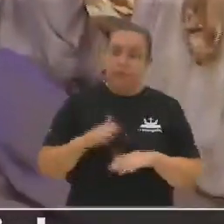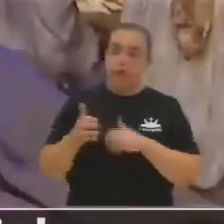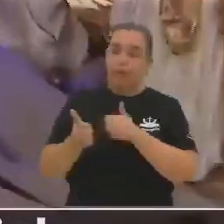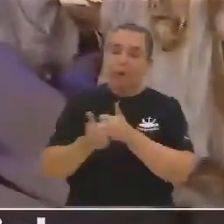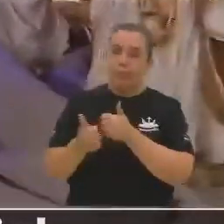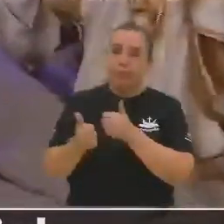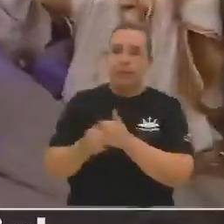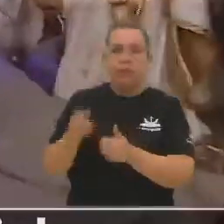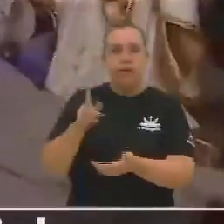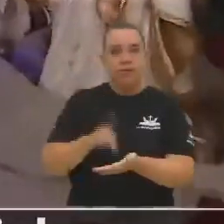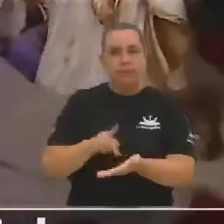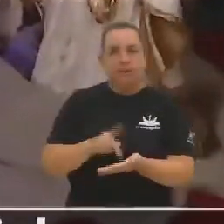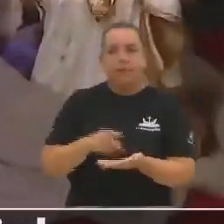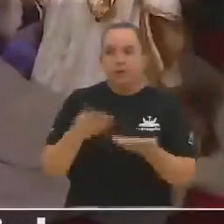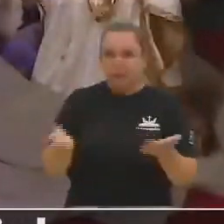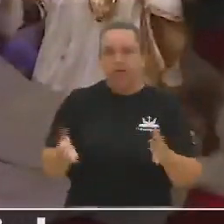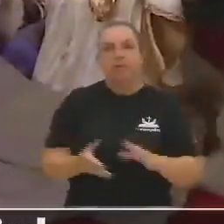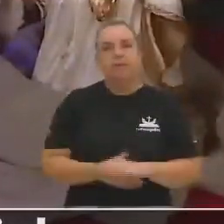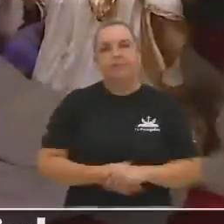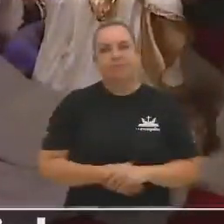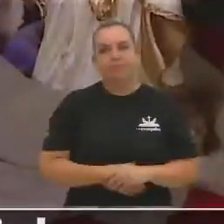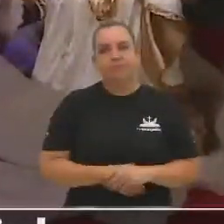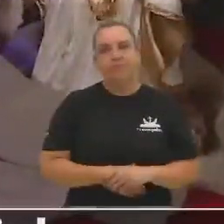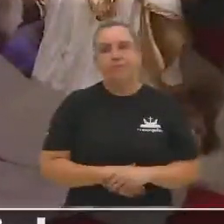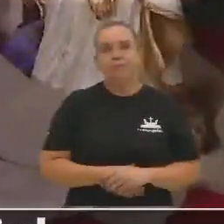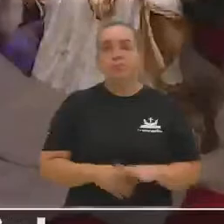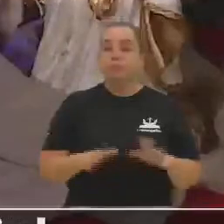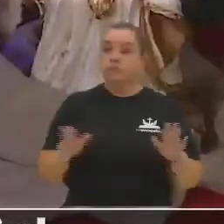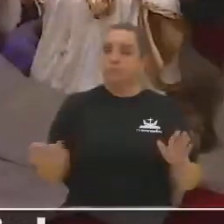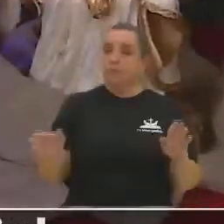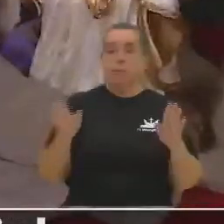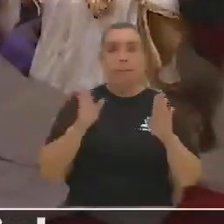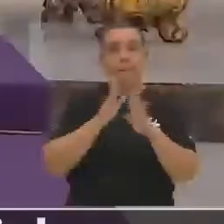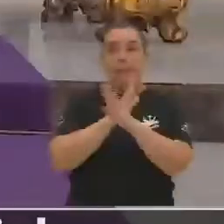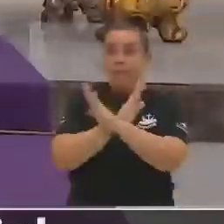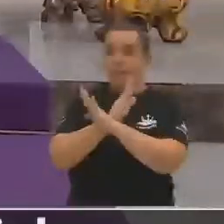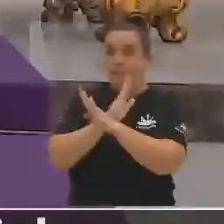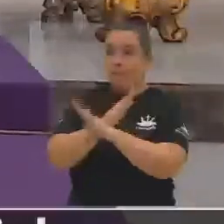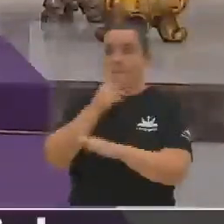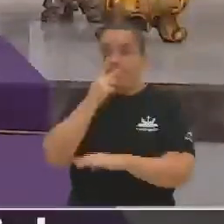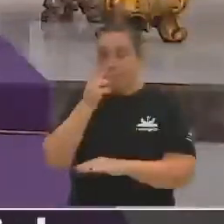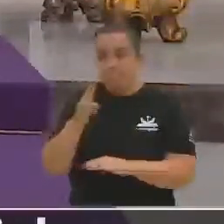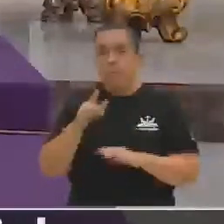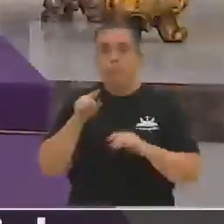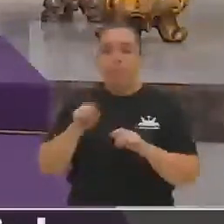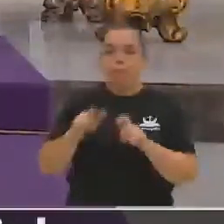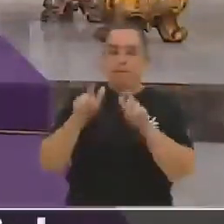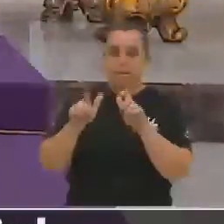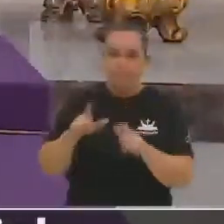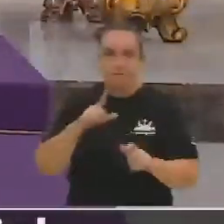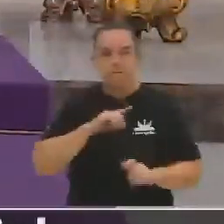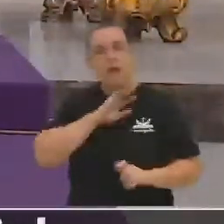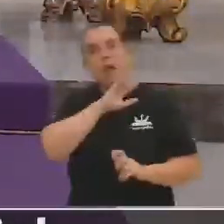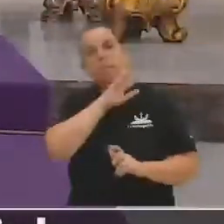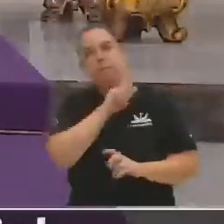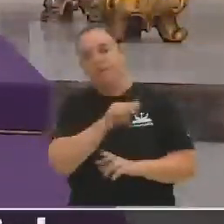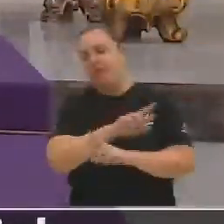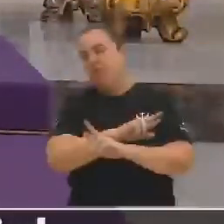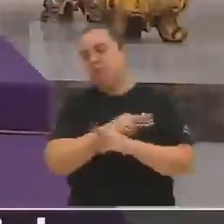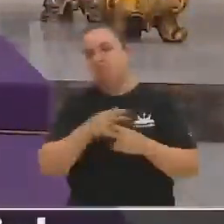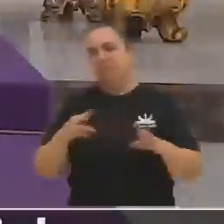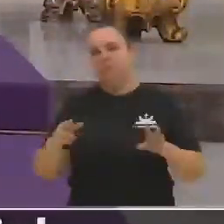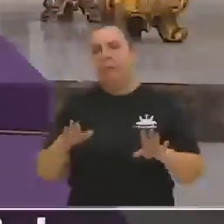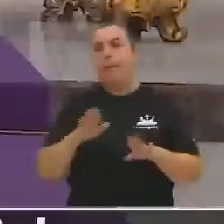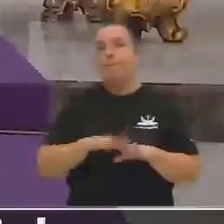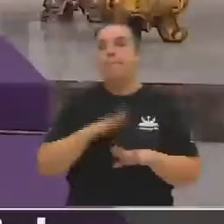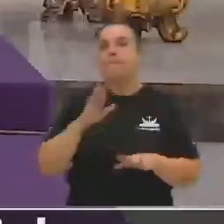mais real ele vai ficando. Quanto mais um presépio se parece com um curral onde se criam animais,